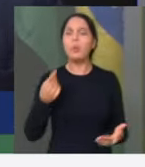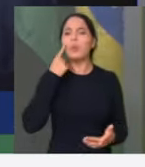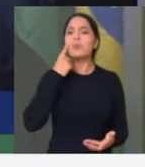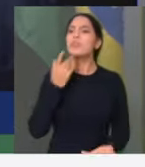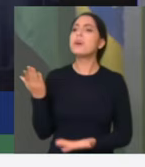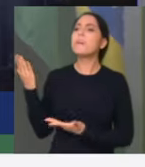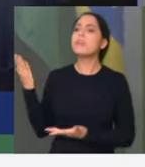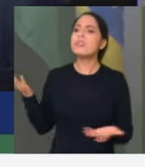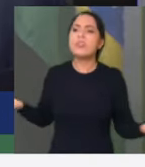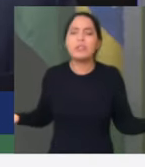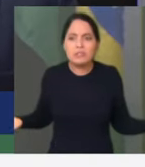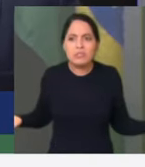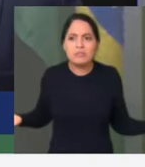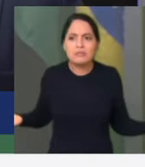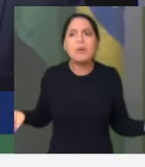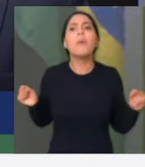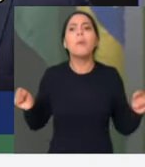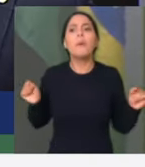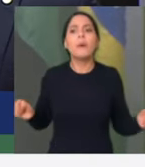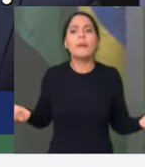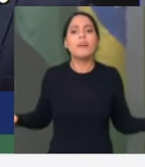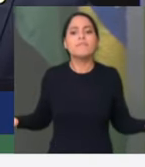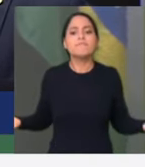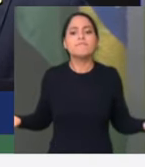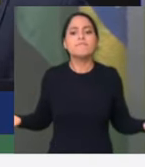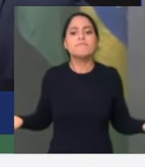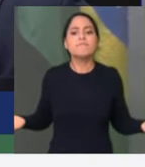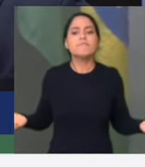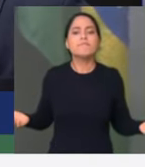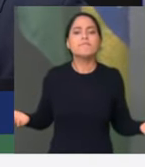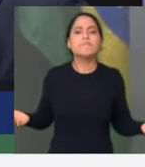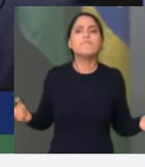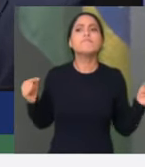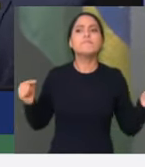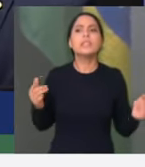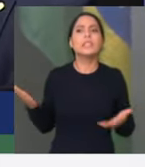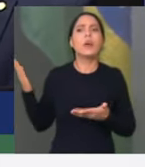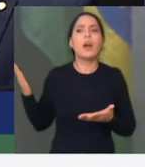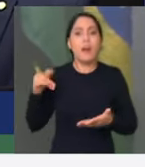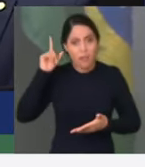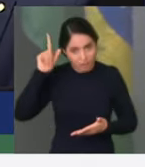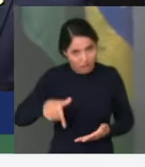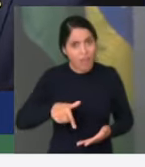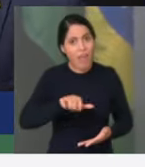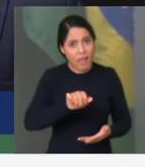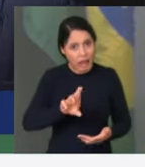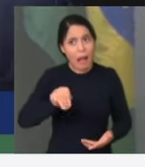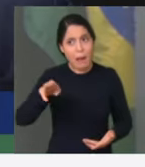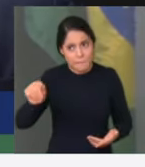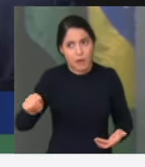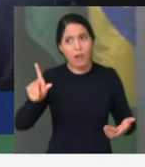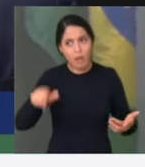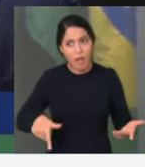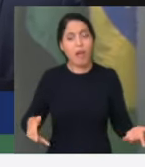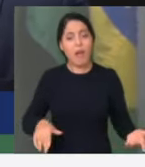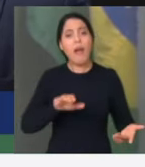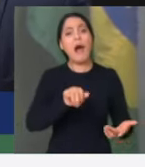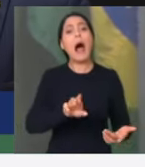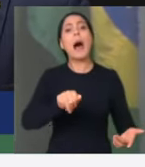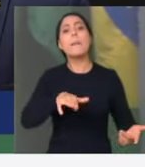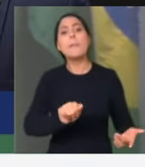que que você pensa a respeito disso O que que é isso só que uma arma chama arma branca